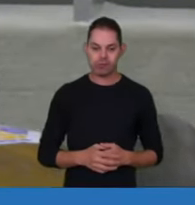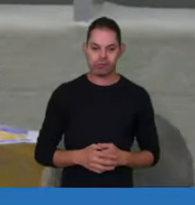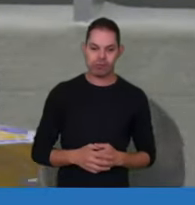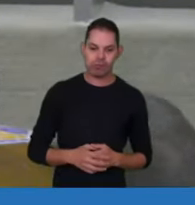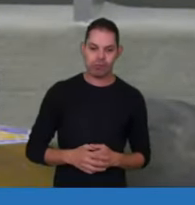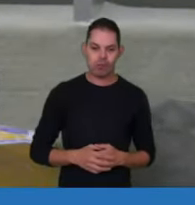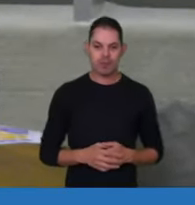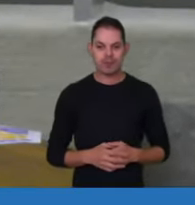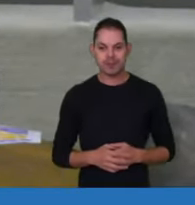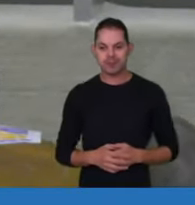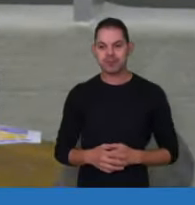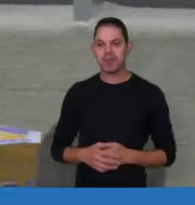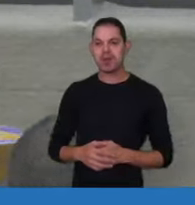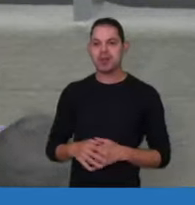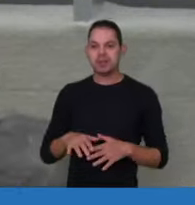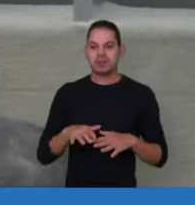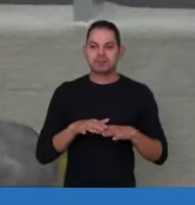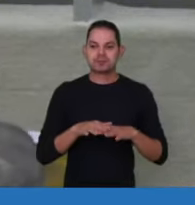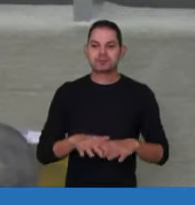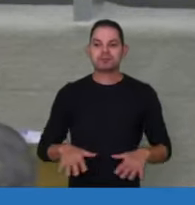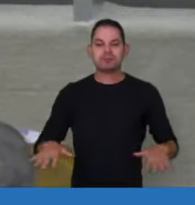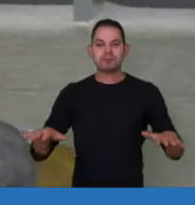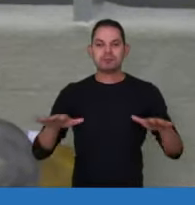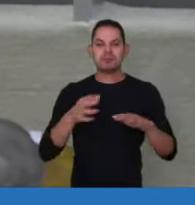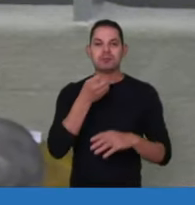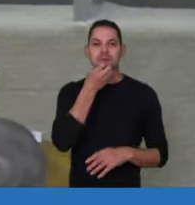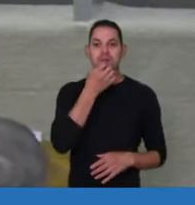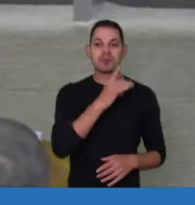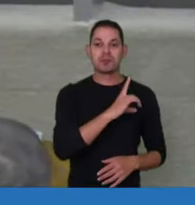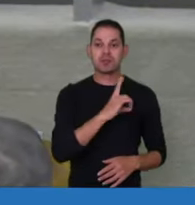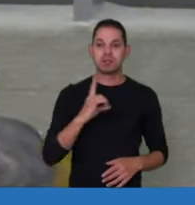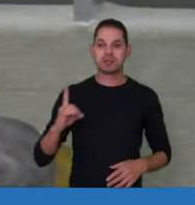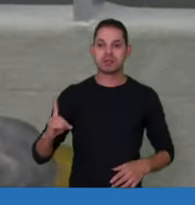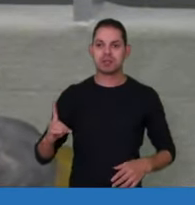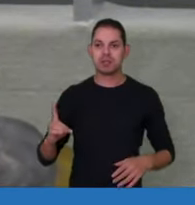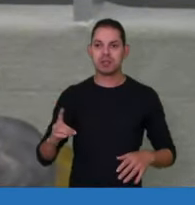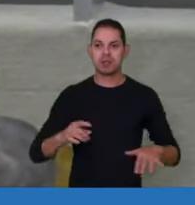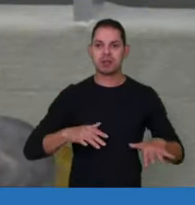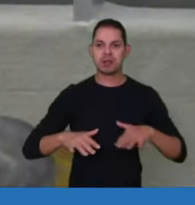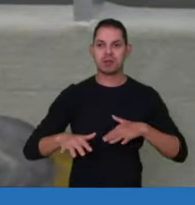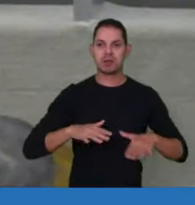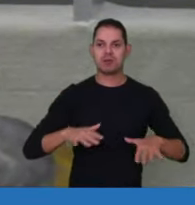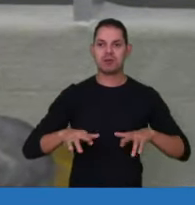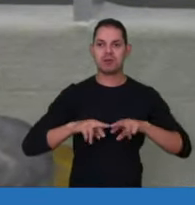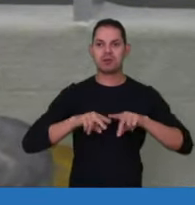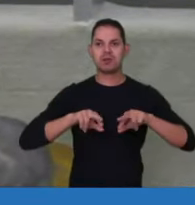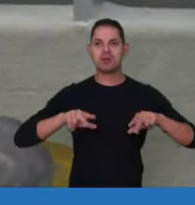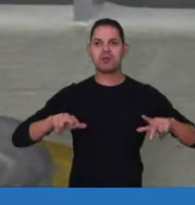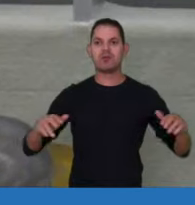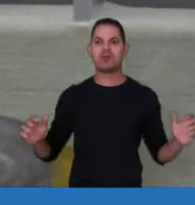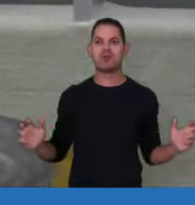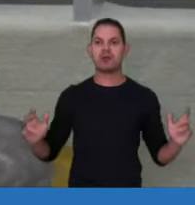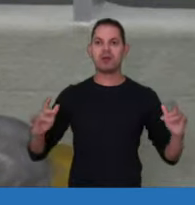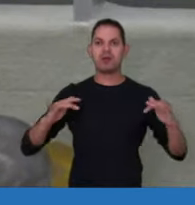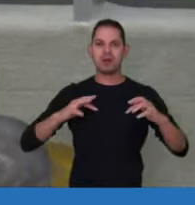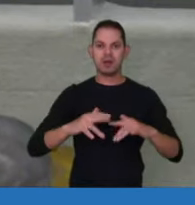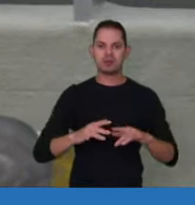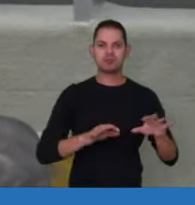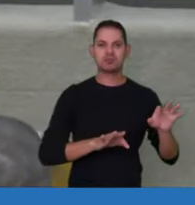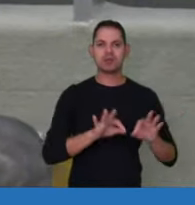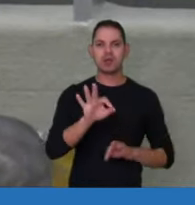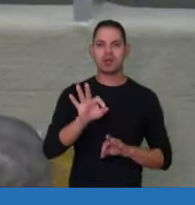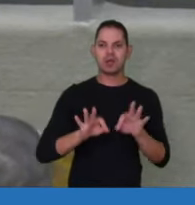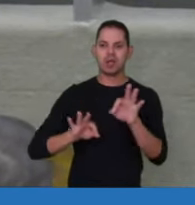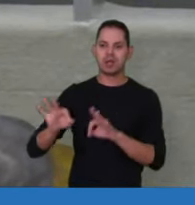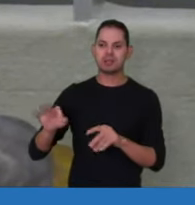a toda essa gente que vem de diversos movimentos organizados e de